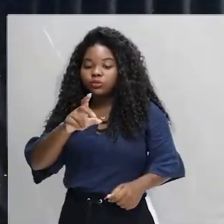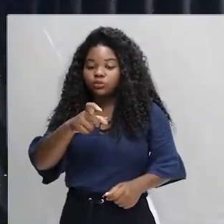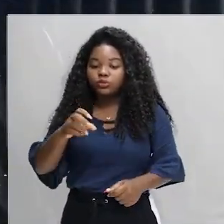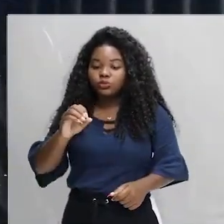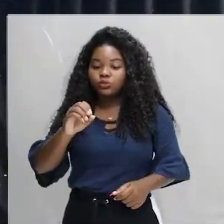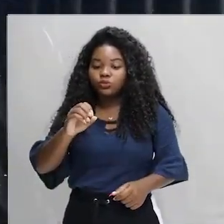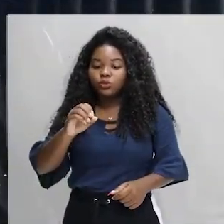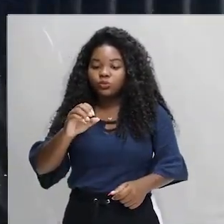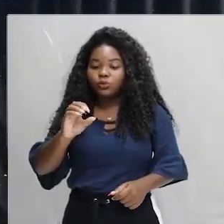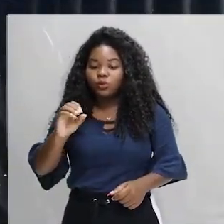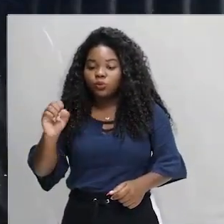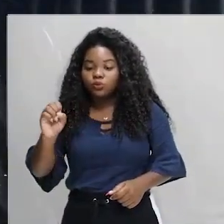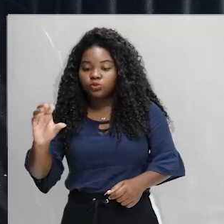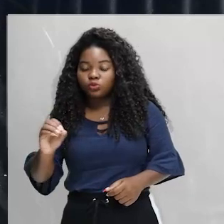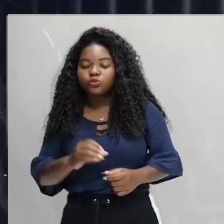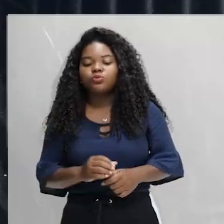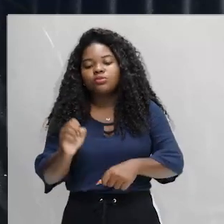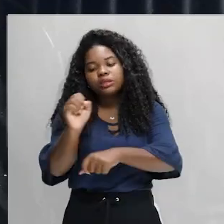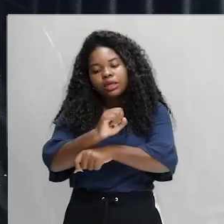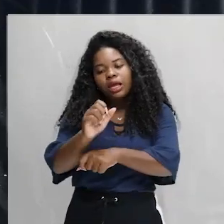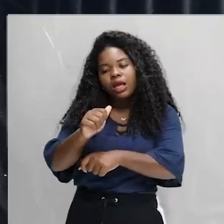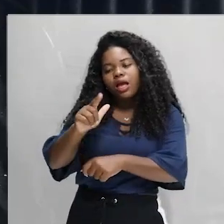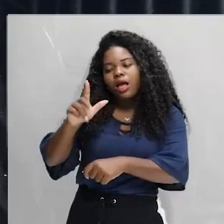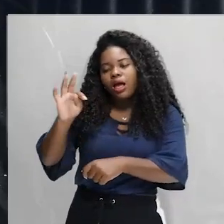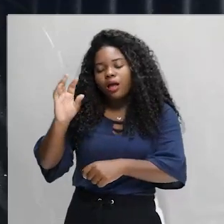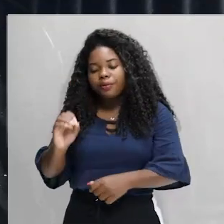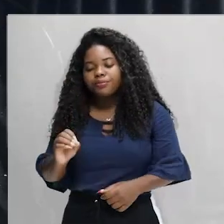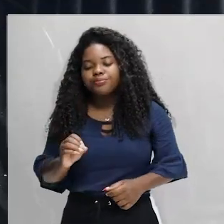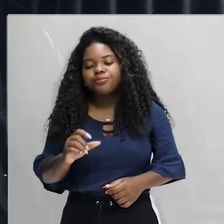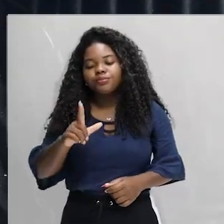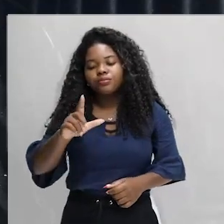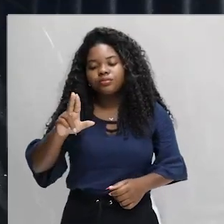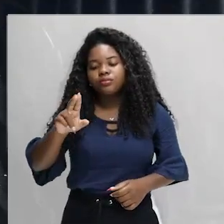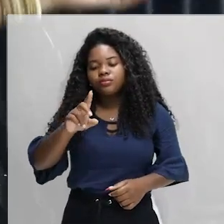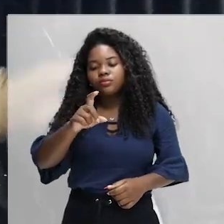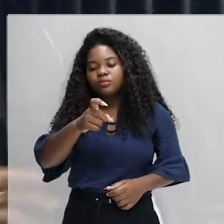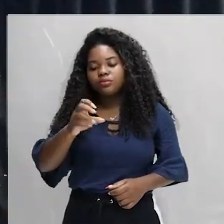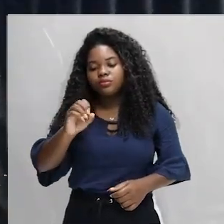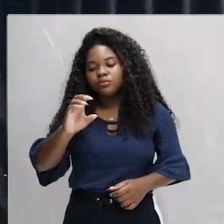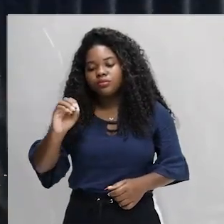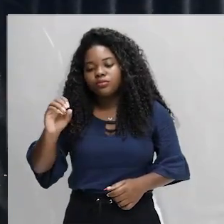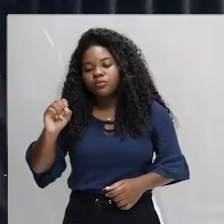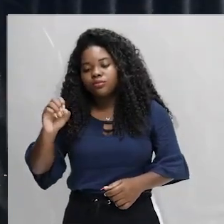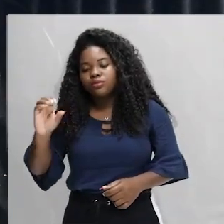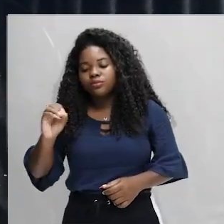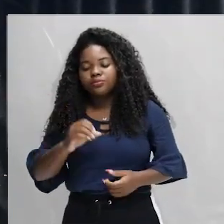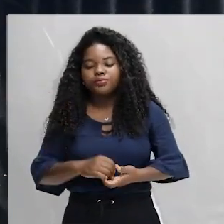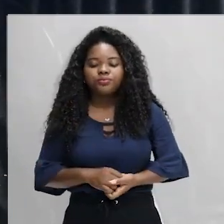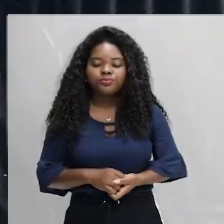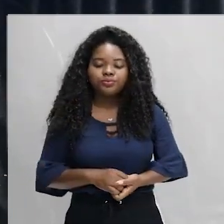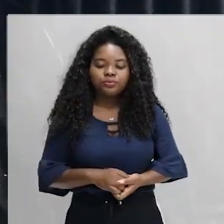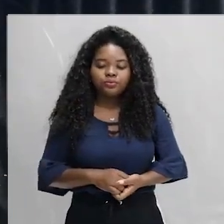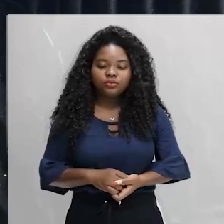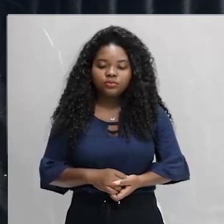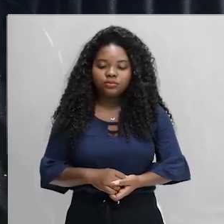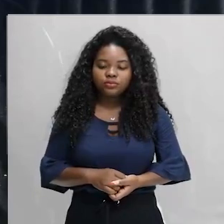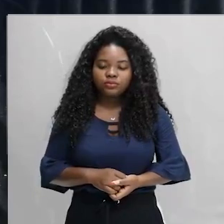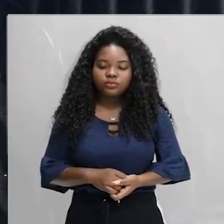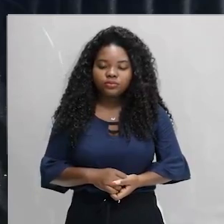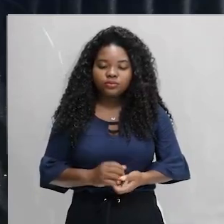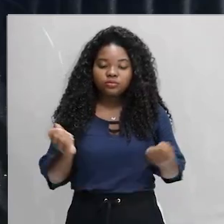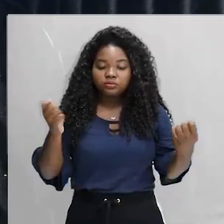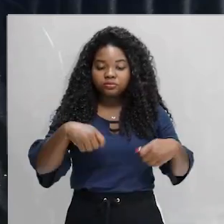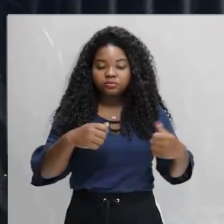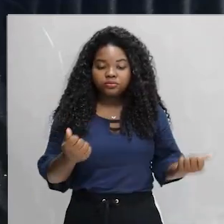luxuoso. Carros altos, luxuosos. A concordância. Então, às vezes, eu posso